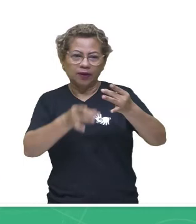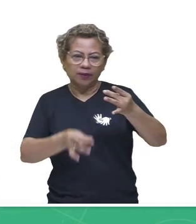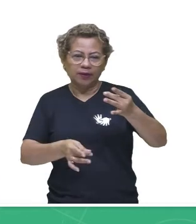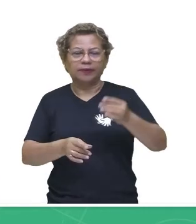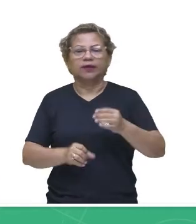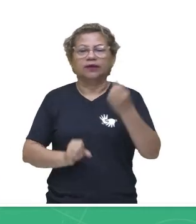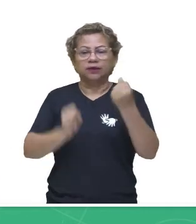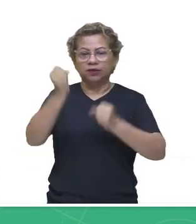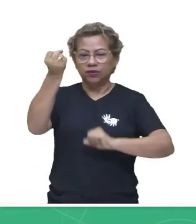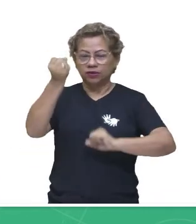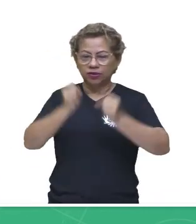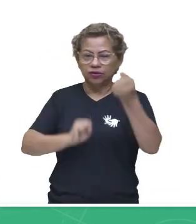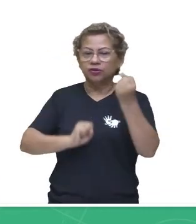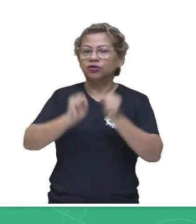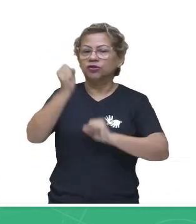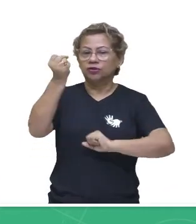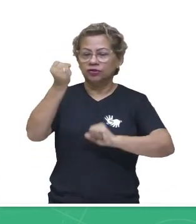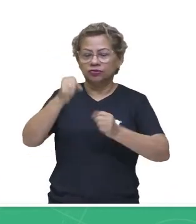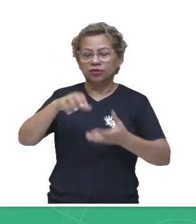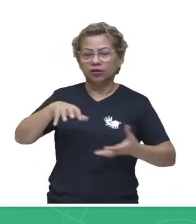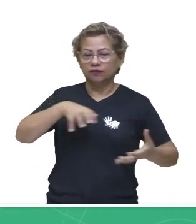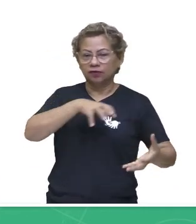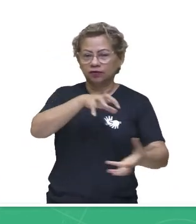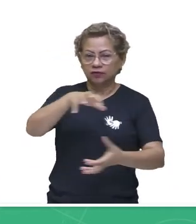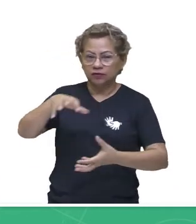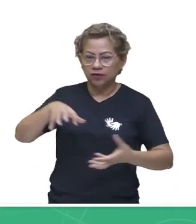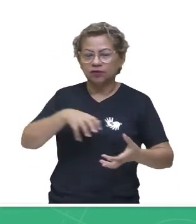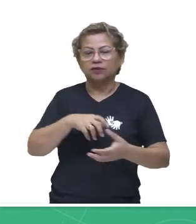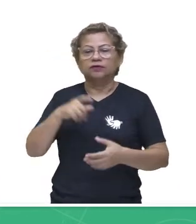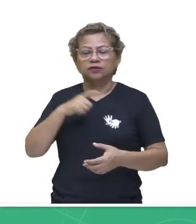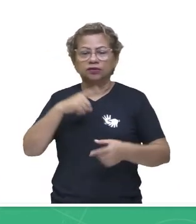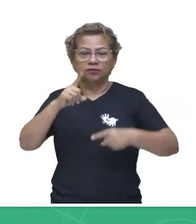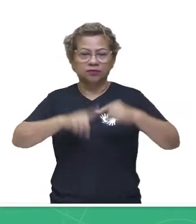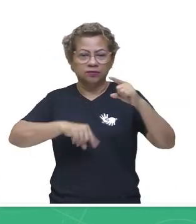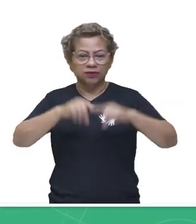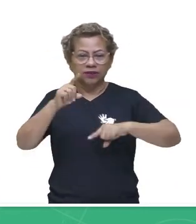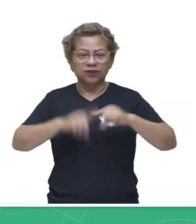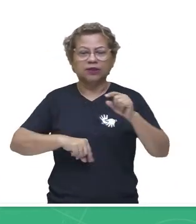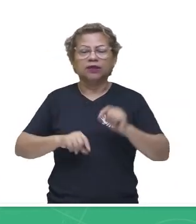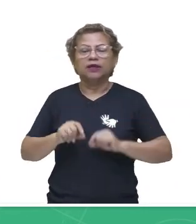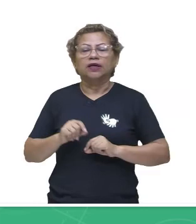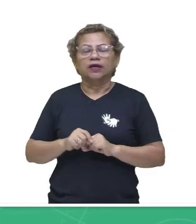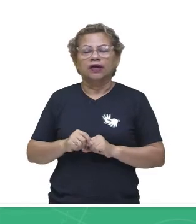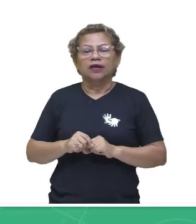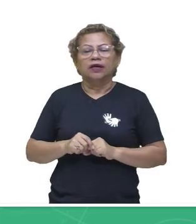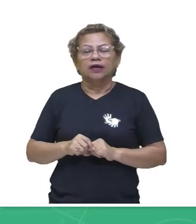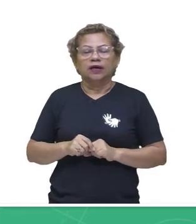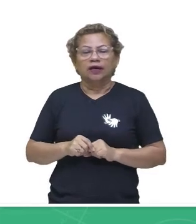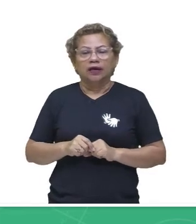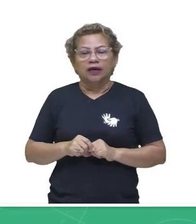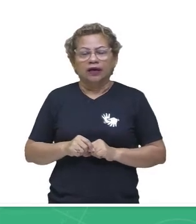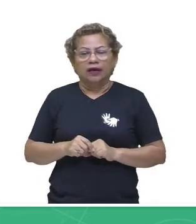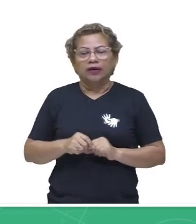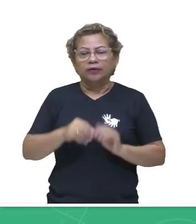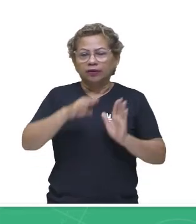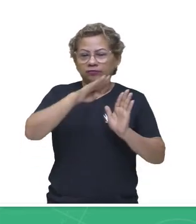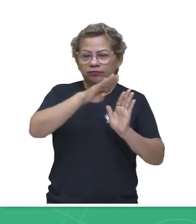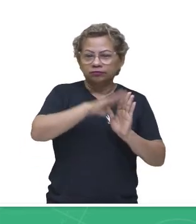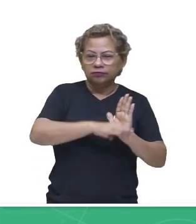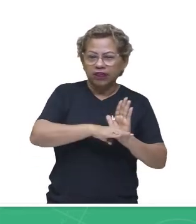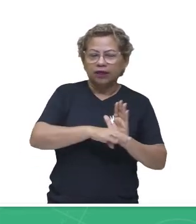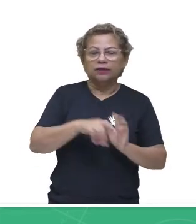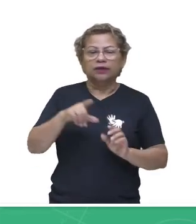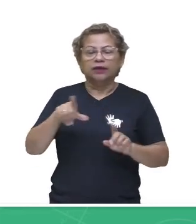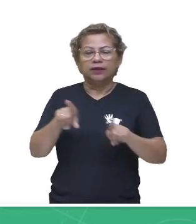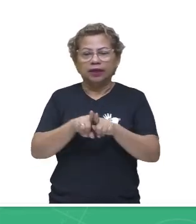as disputas por mercados consumidores e fornecedores de matéria-prima barata, né? Levando a chamada partilha da África